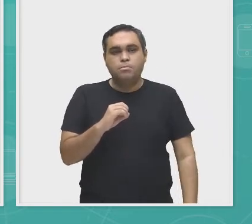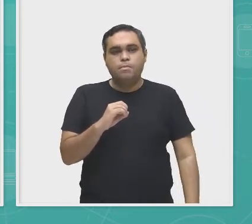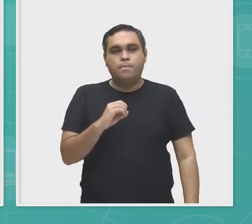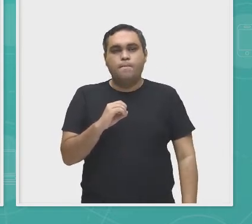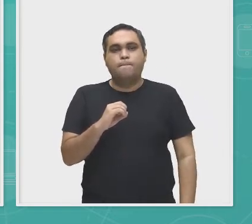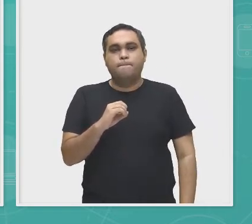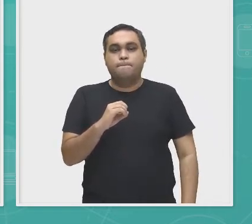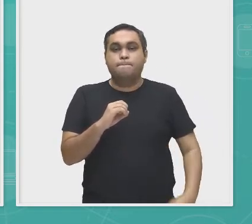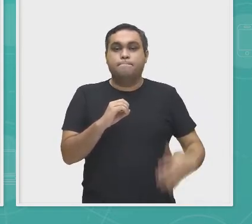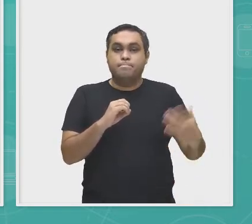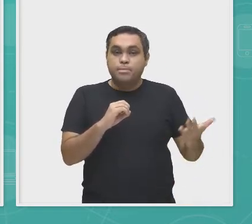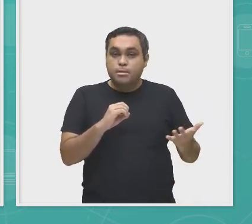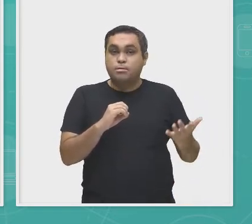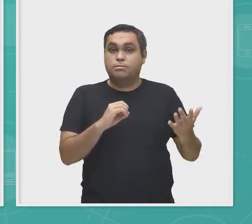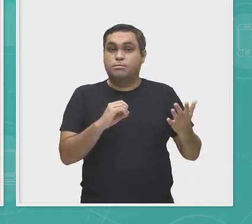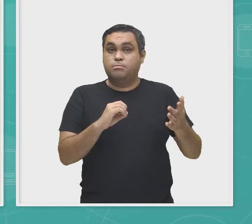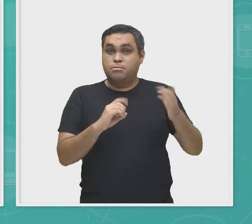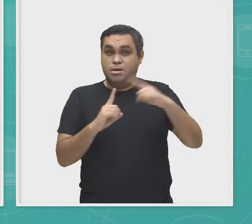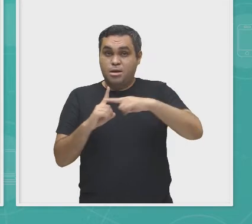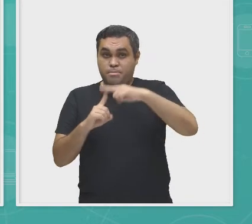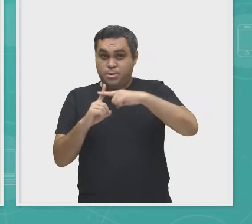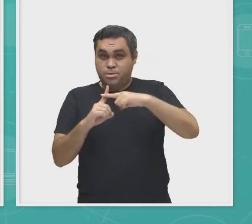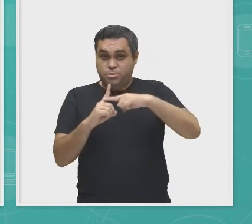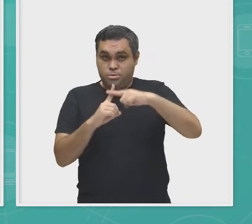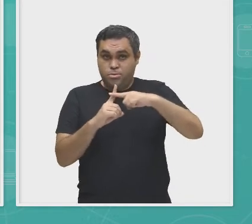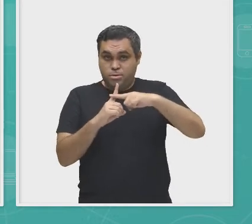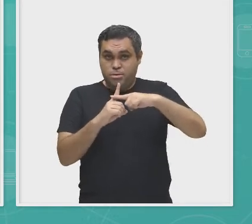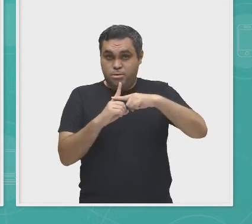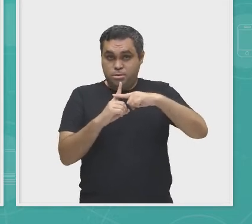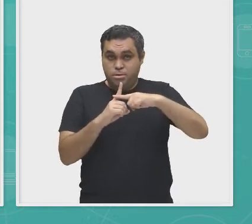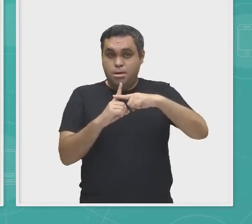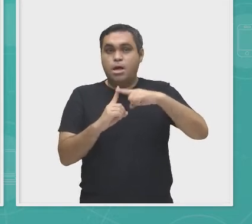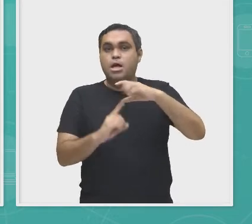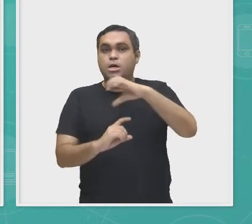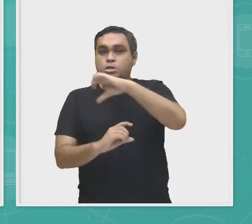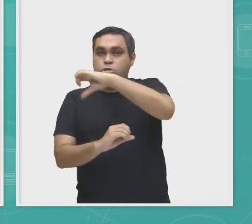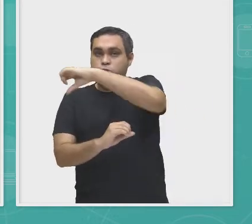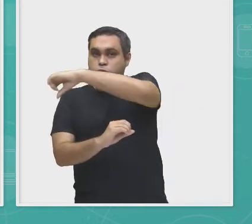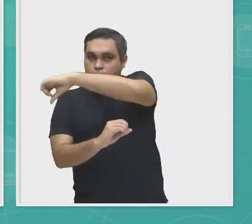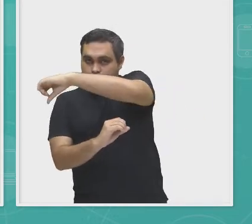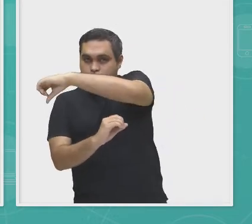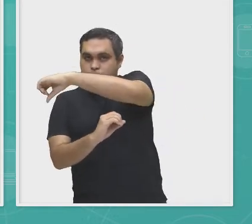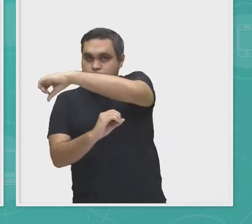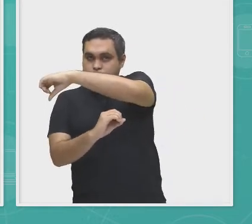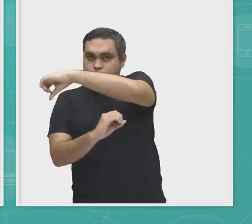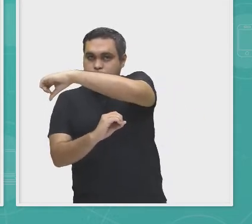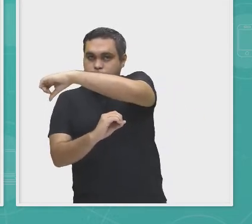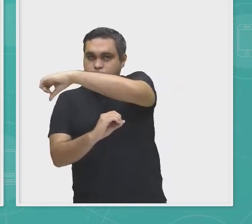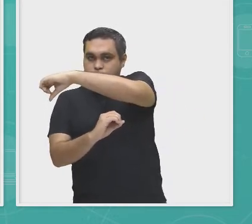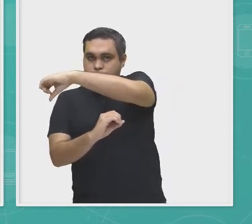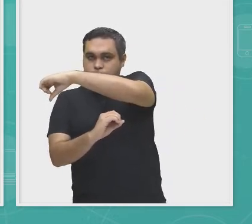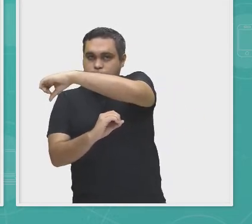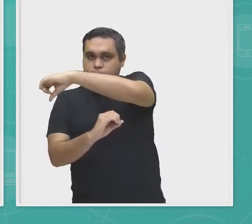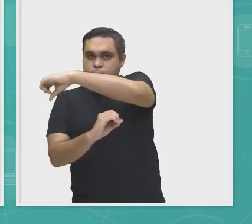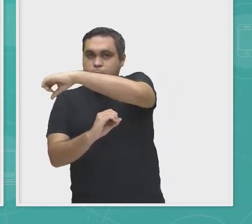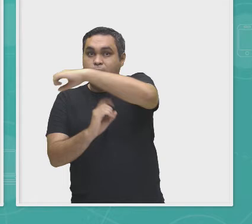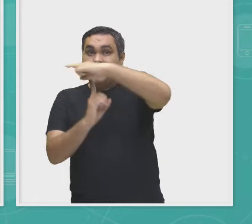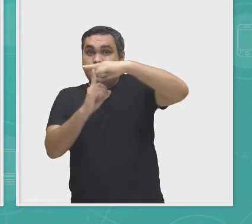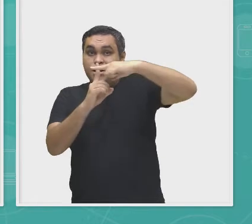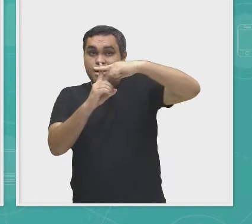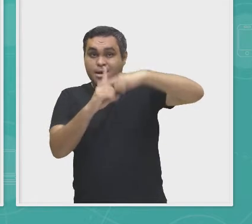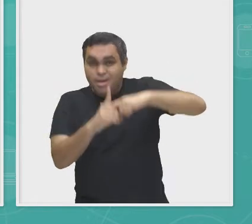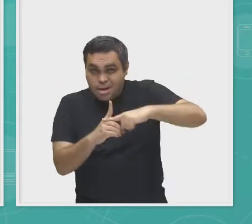A temperatura estava marcando isso daqui, ó. 9 graus. E caiu 11,